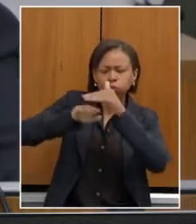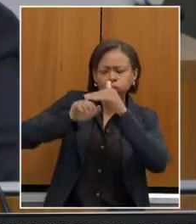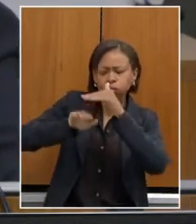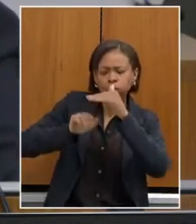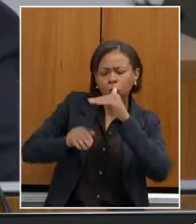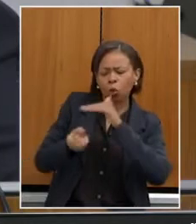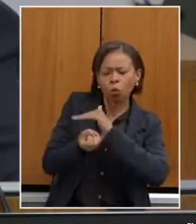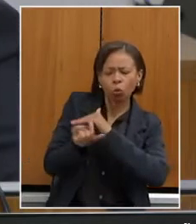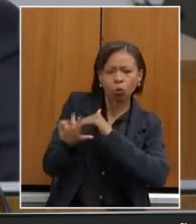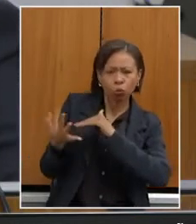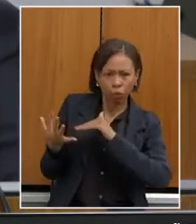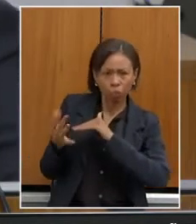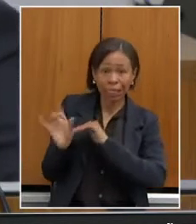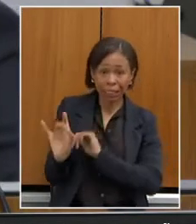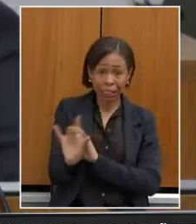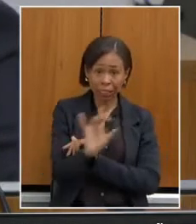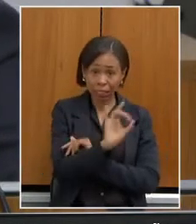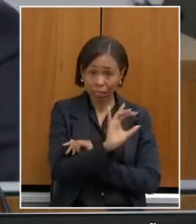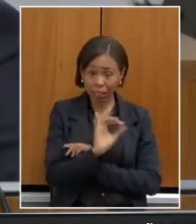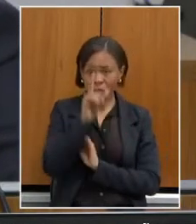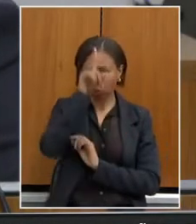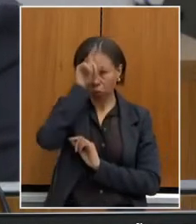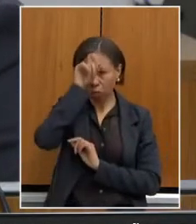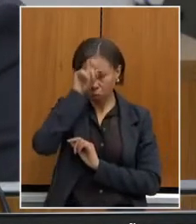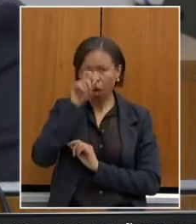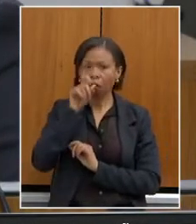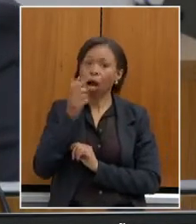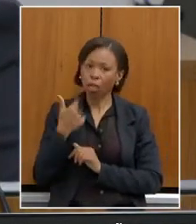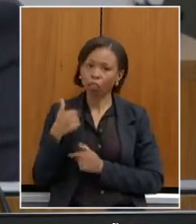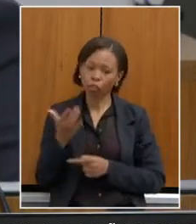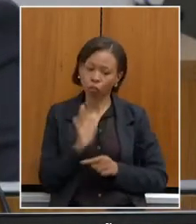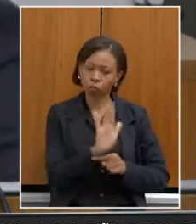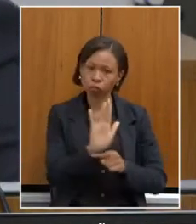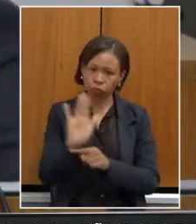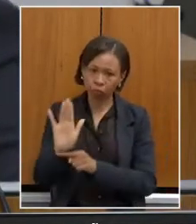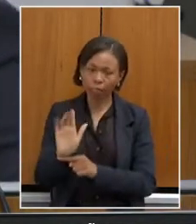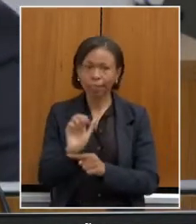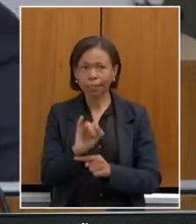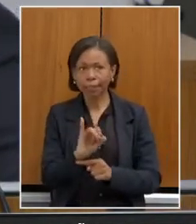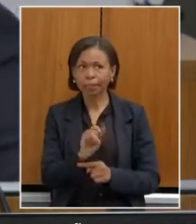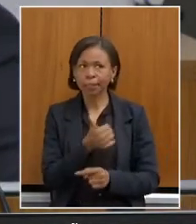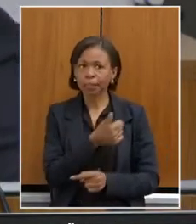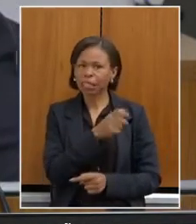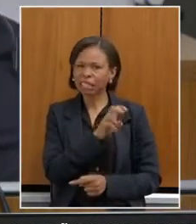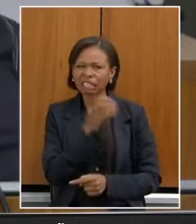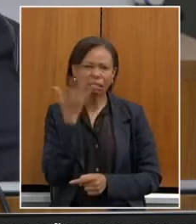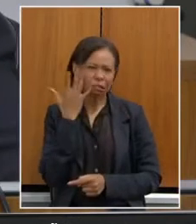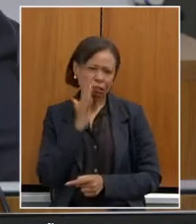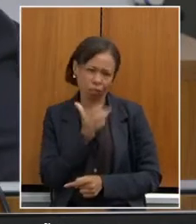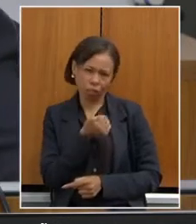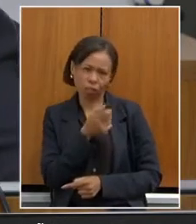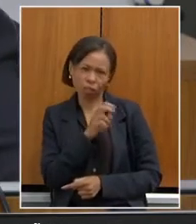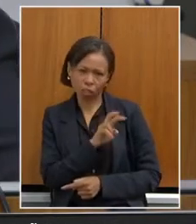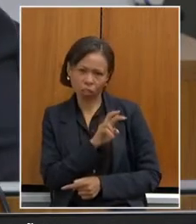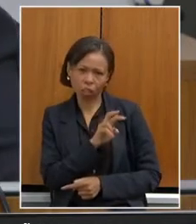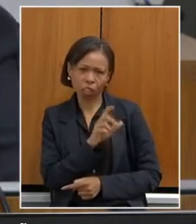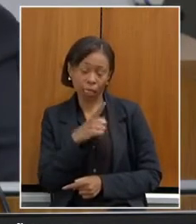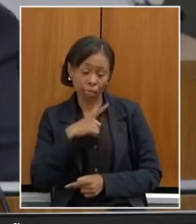mínimo se tiver algum hospital com 15 dias de estoque e com o quantitativo que nós temos é